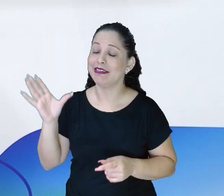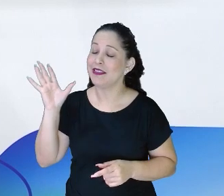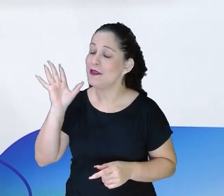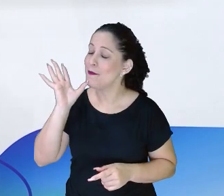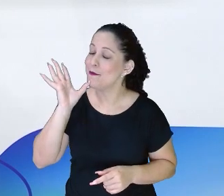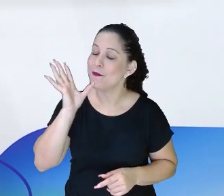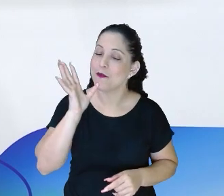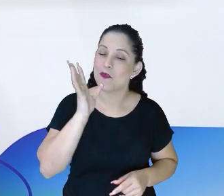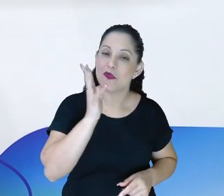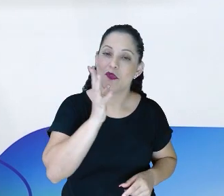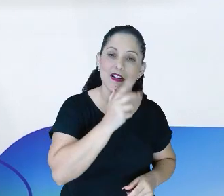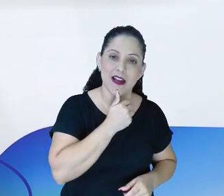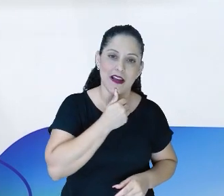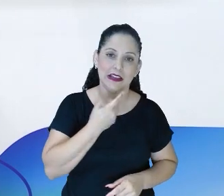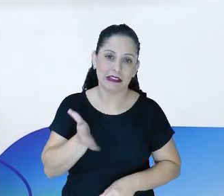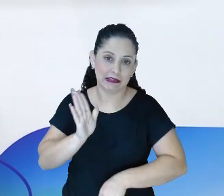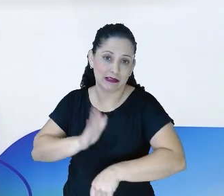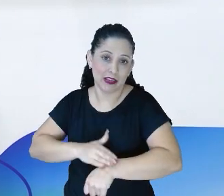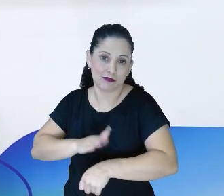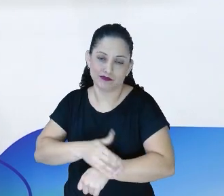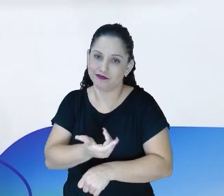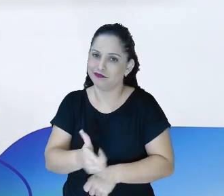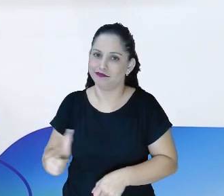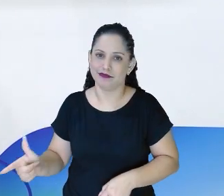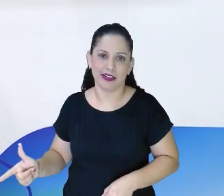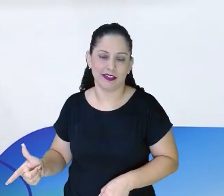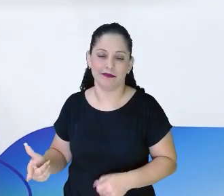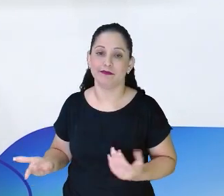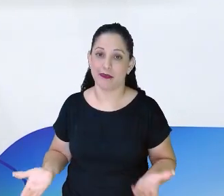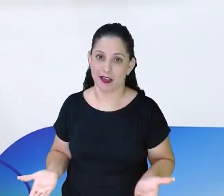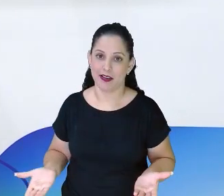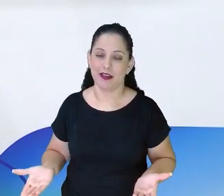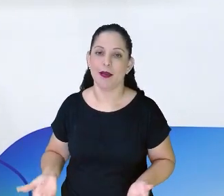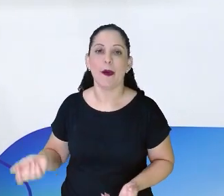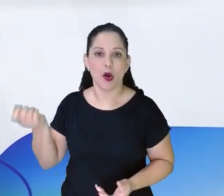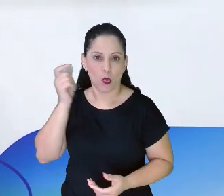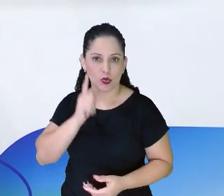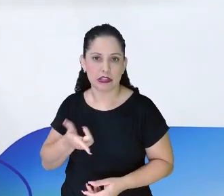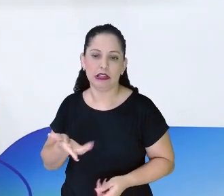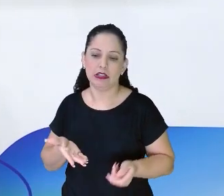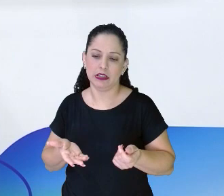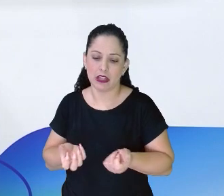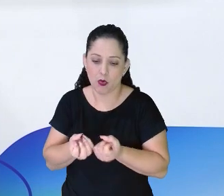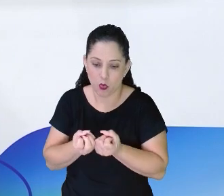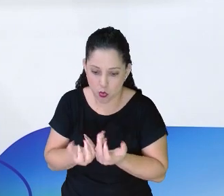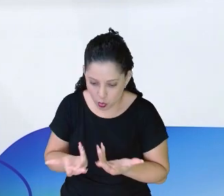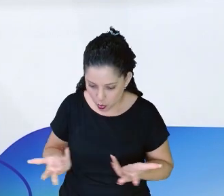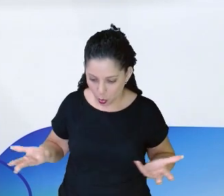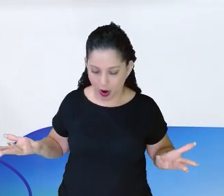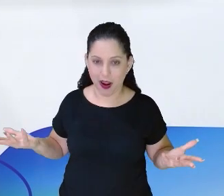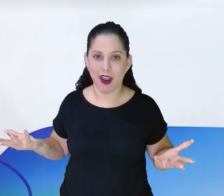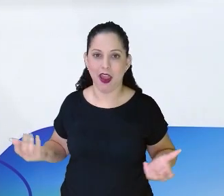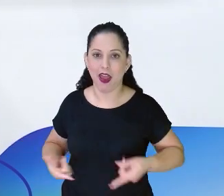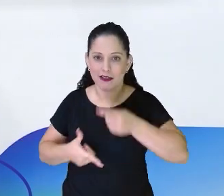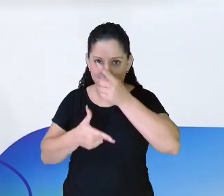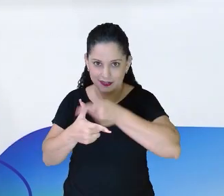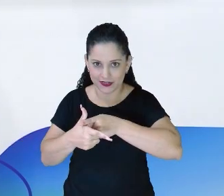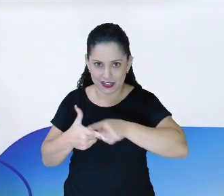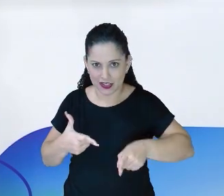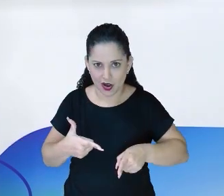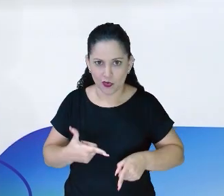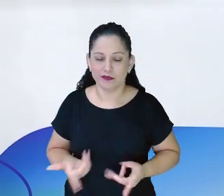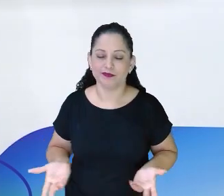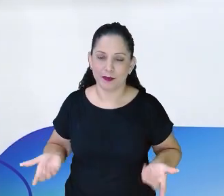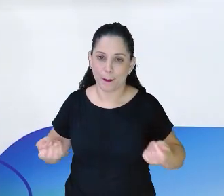muito mais e nem sempre a gente consegue, nem sempre a gente tem tempo disponível para fazer essa divisão de